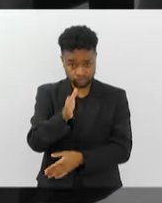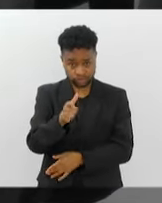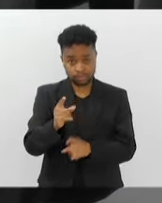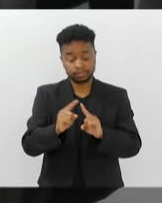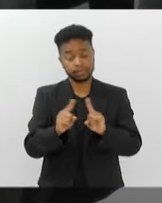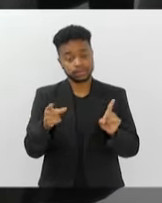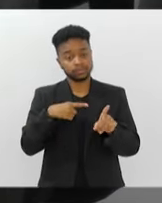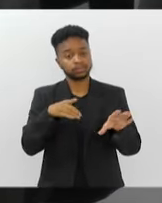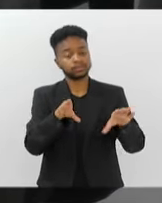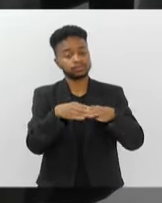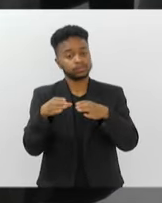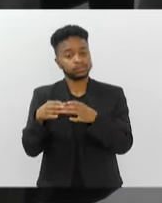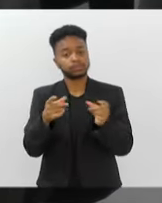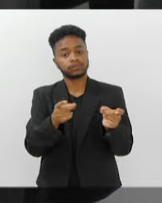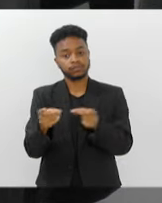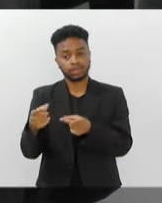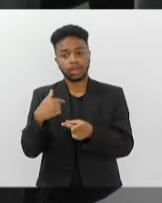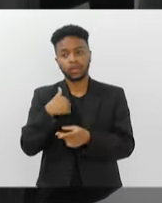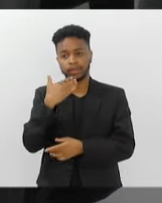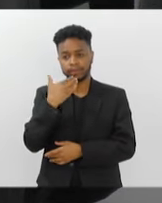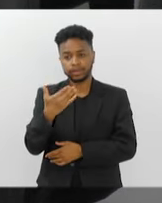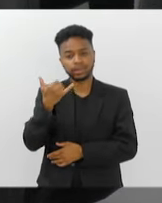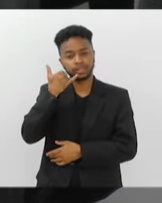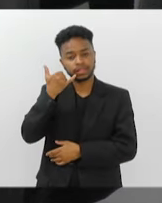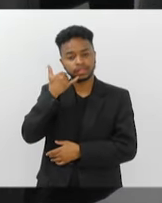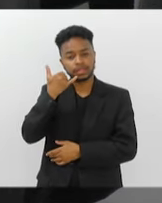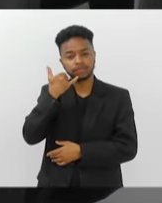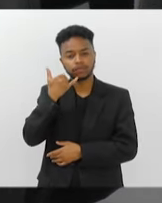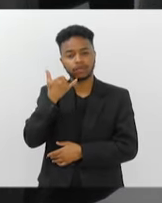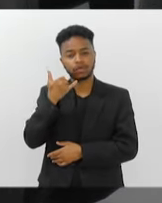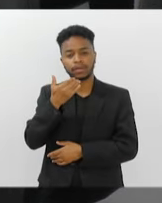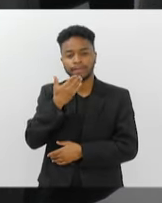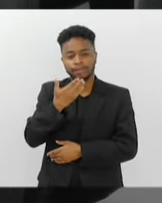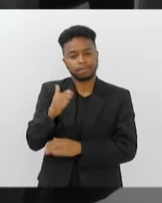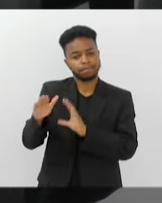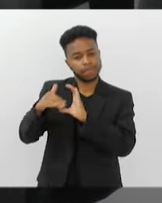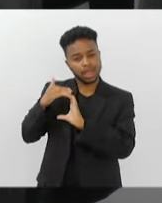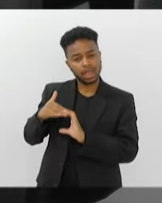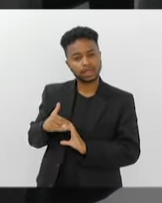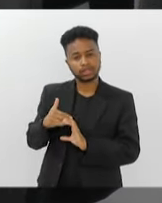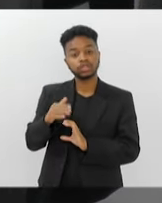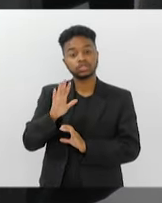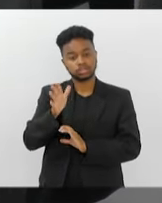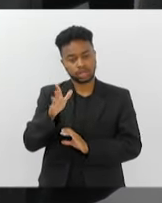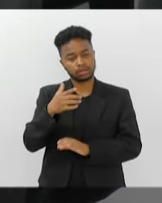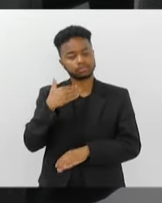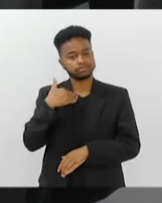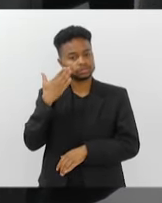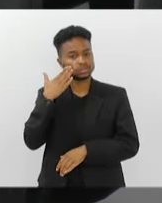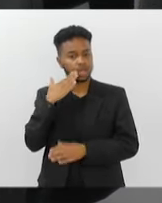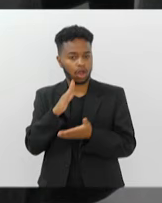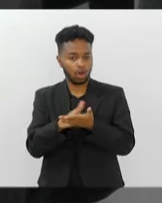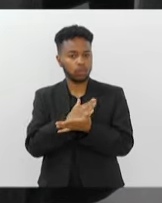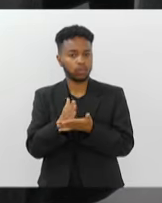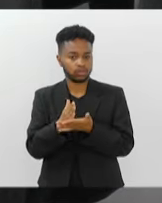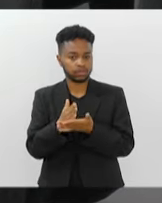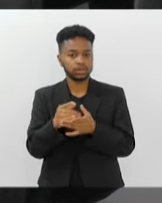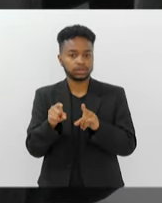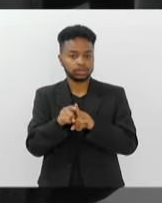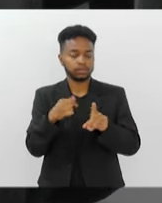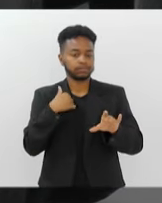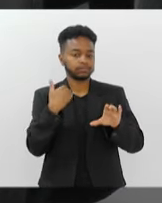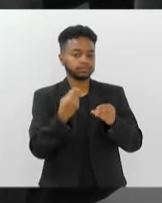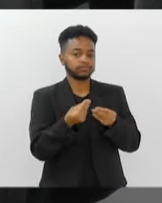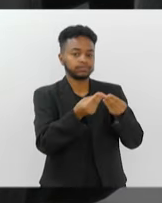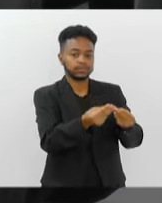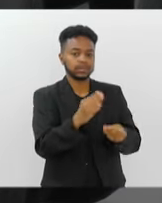de cambista alguns eu eu eu até pedi telefone e tal me manda aí que eu quero e já está comigo que eu vou eh encaminhar paraa CPI